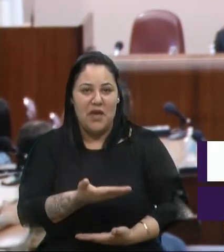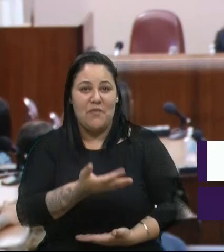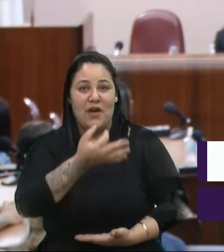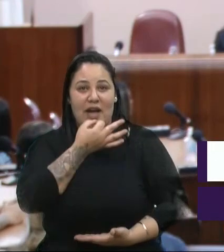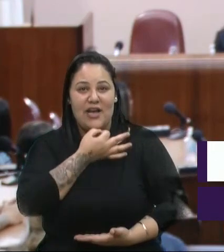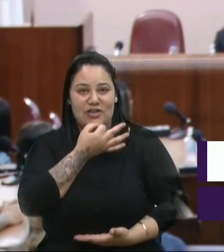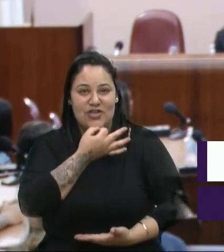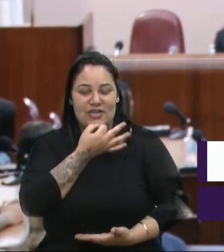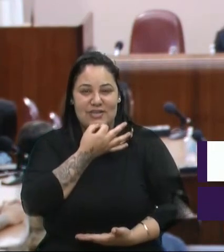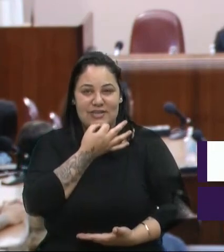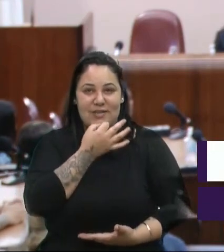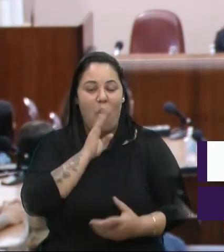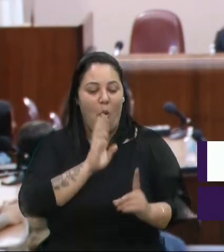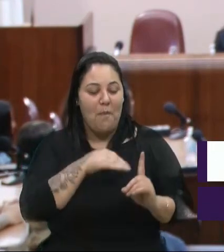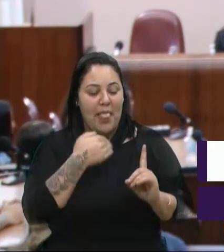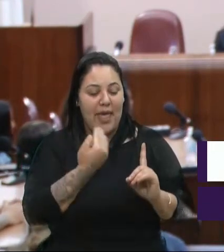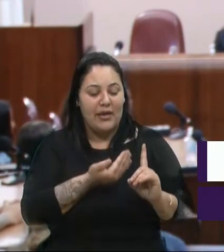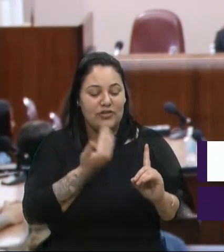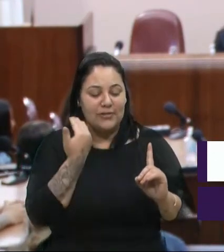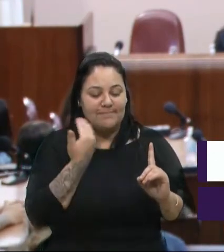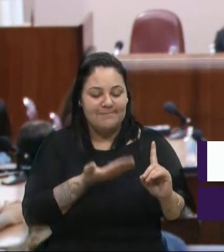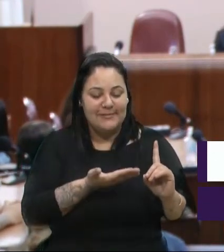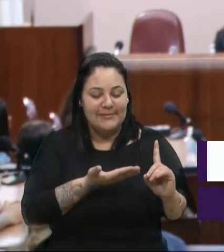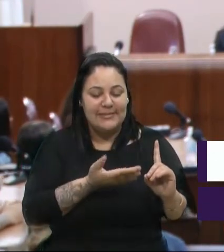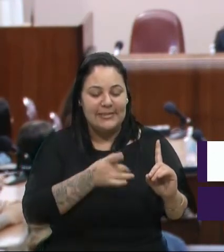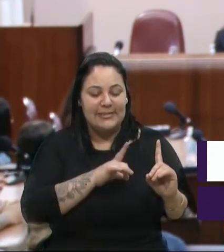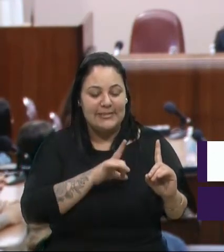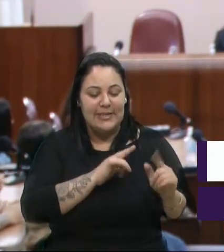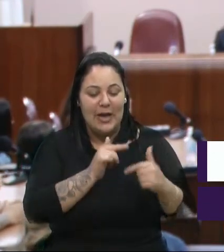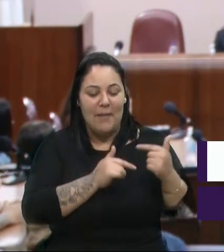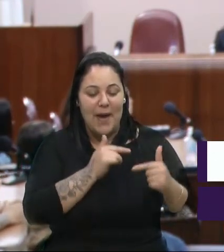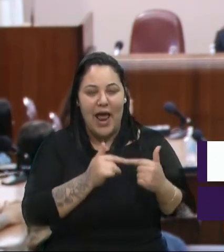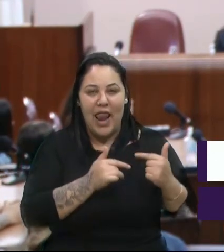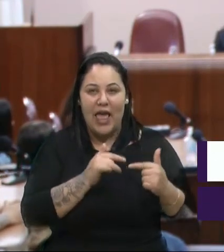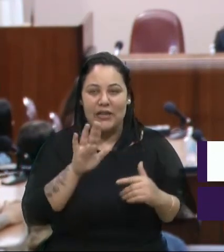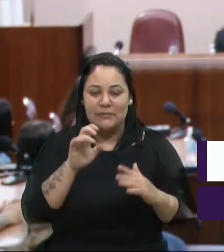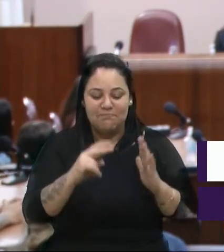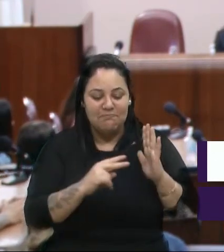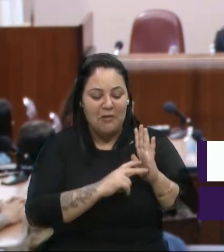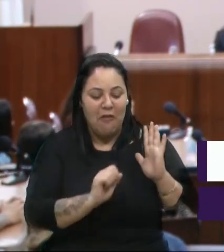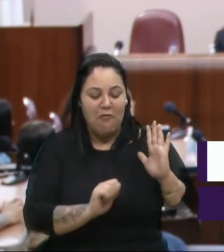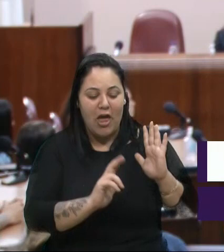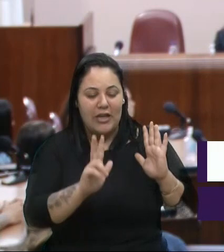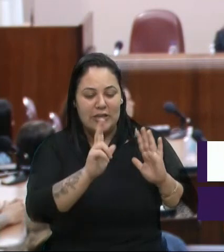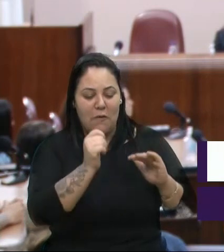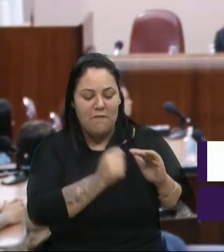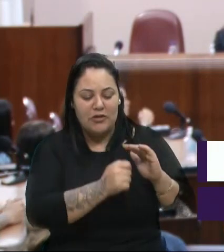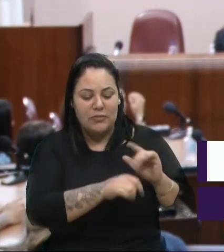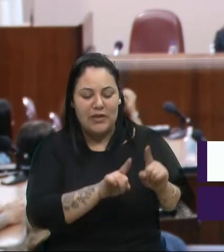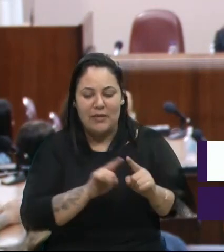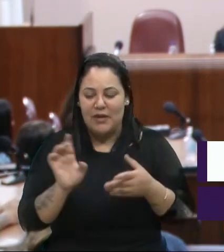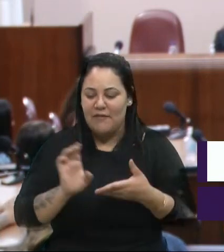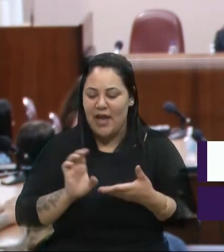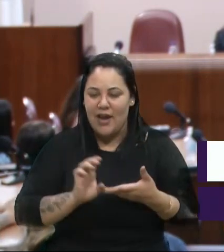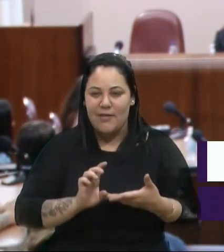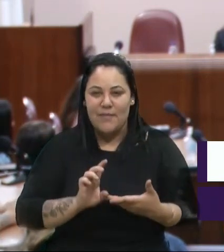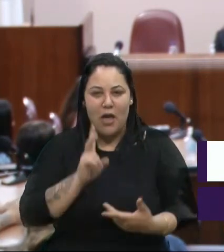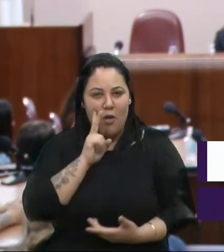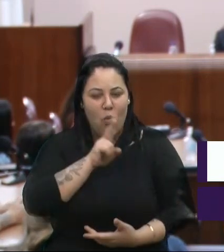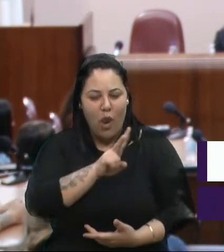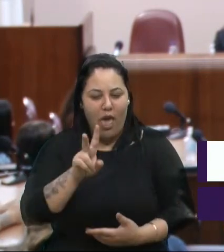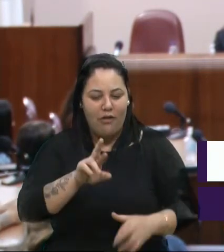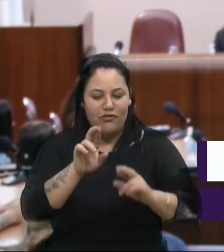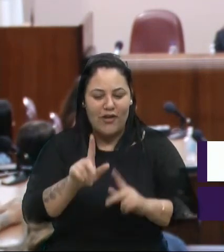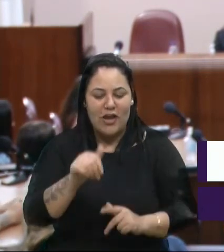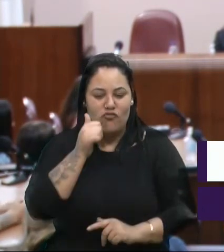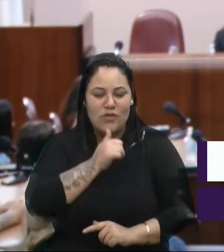esse trabalho e chama a atenção para a valorização, para o investimento, para os recursos e para o olhar da sociedade, né, para a categoria